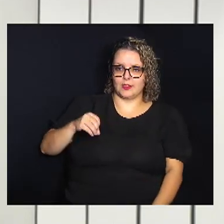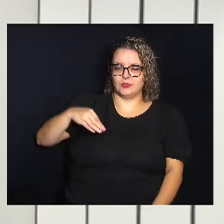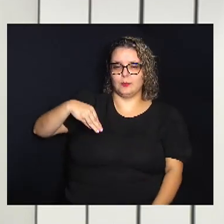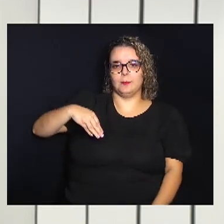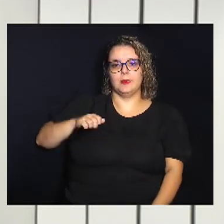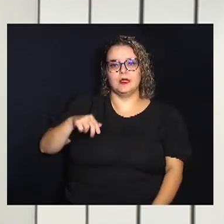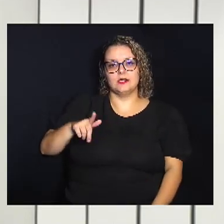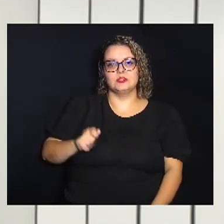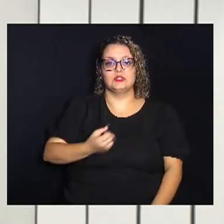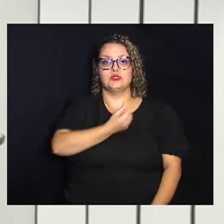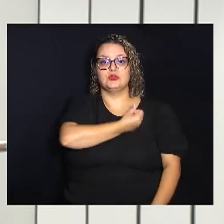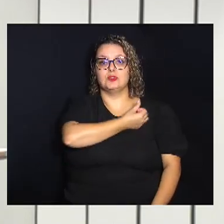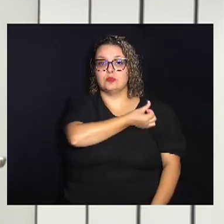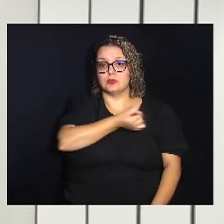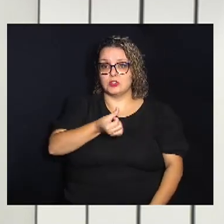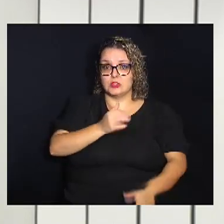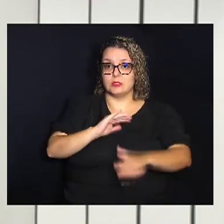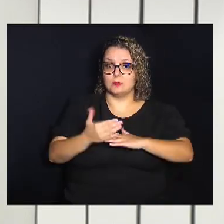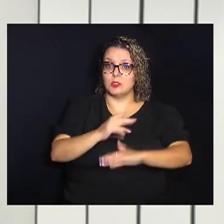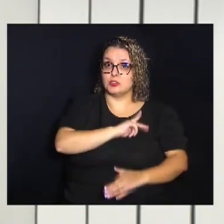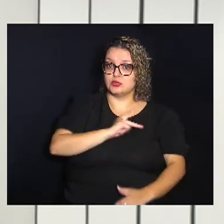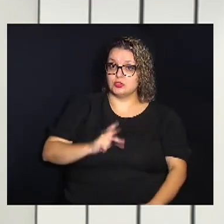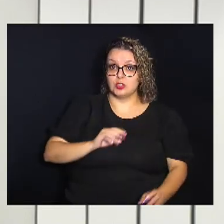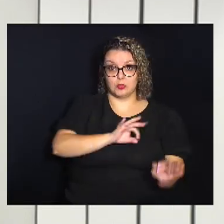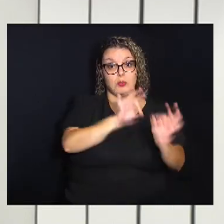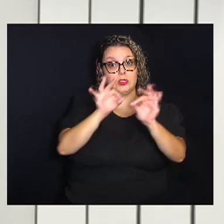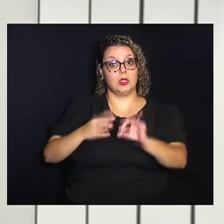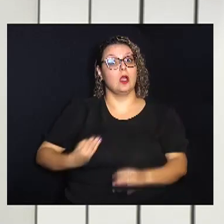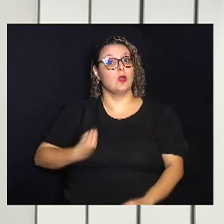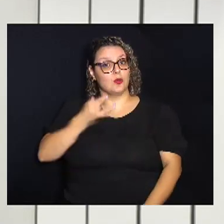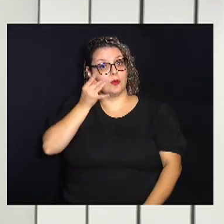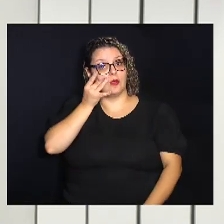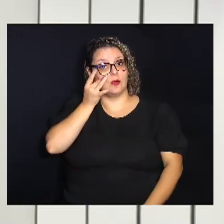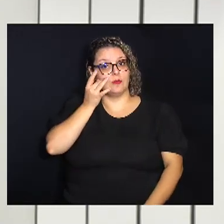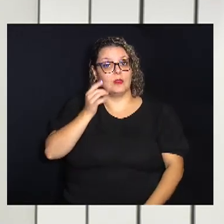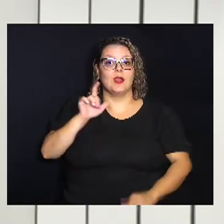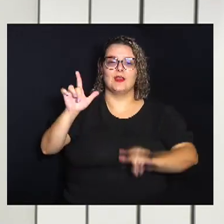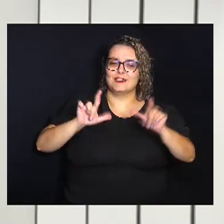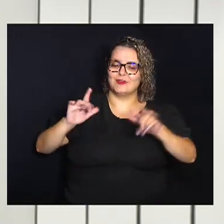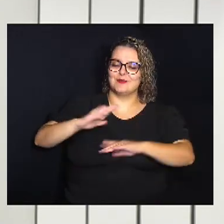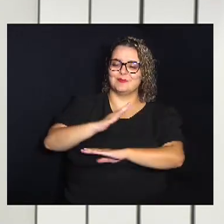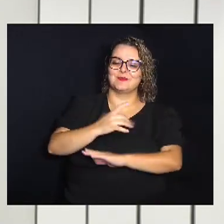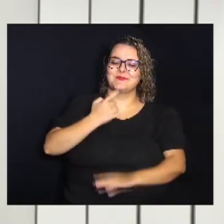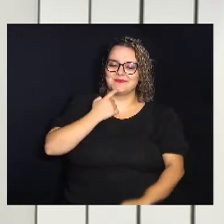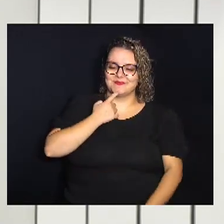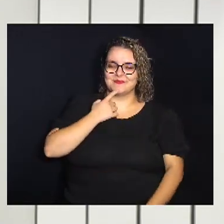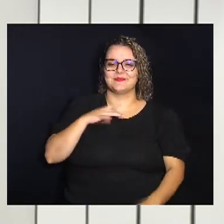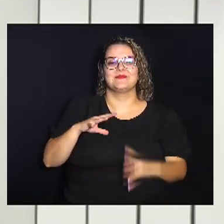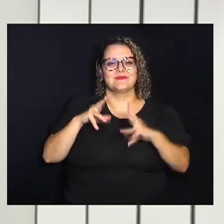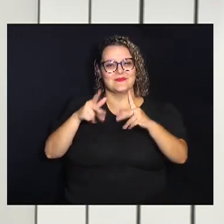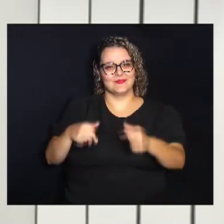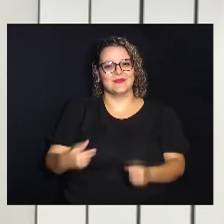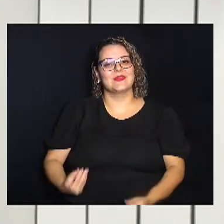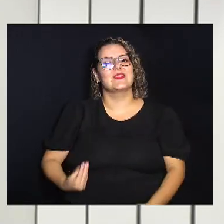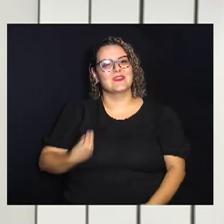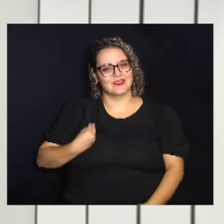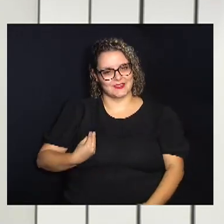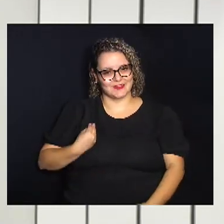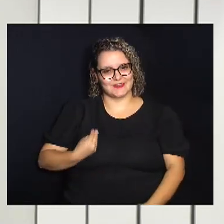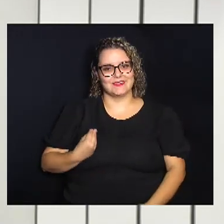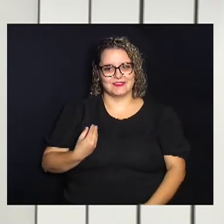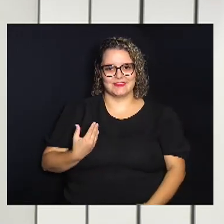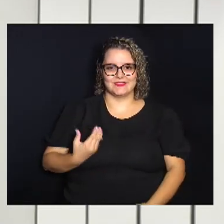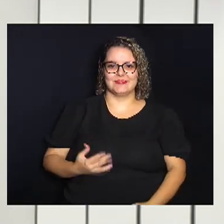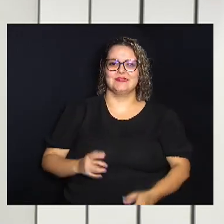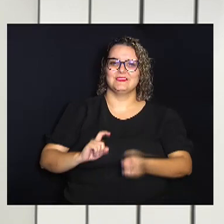no bairro Ponte Preta, acompanhar de forma presencial, a TV Câmara Campinas transmite ao vivo